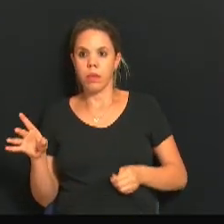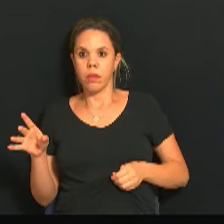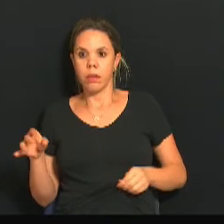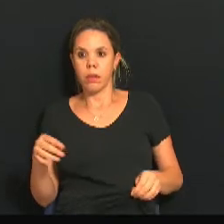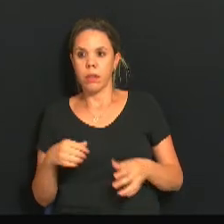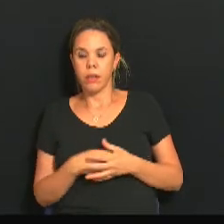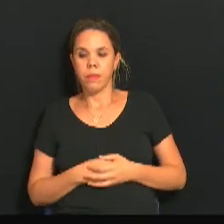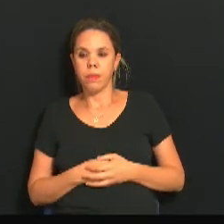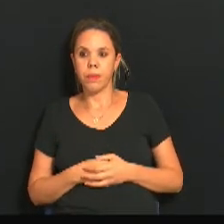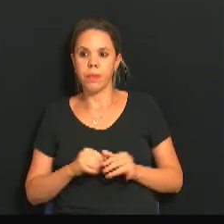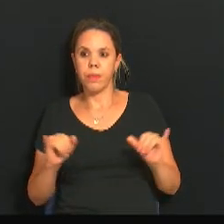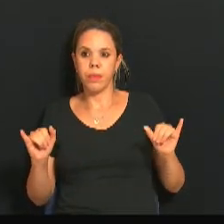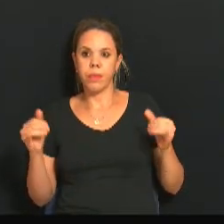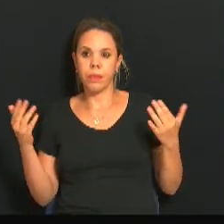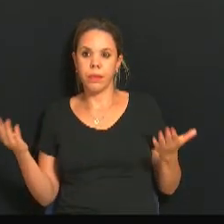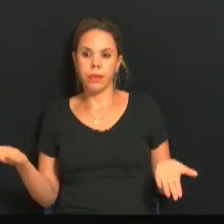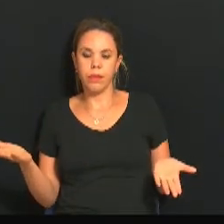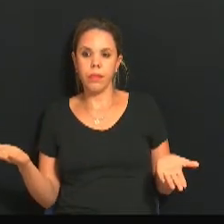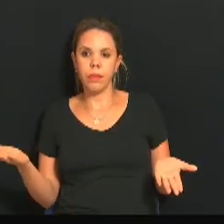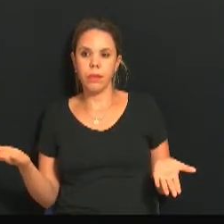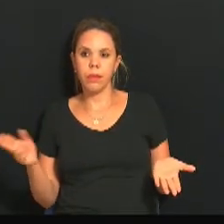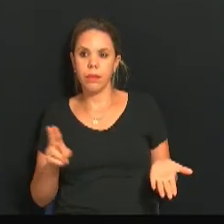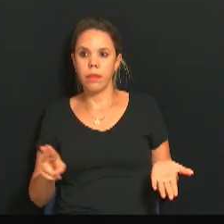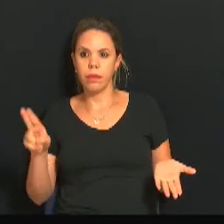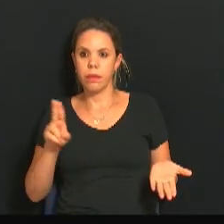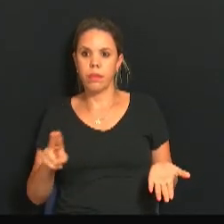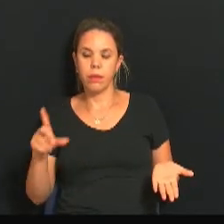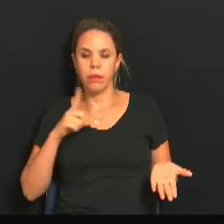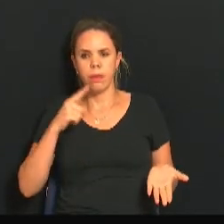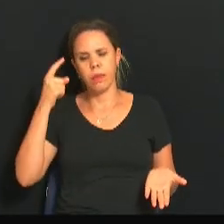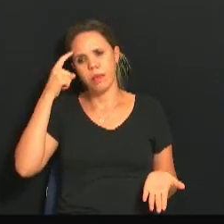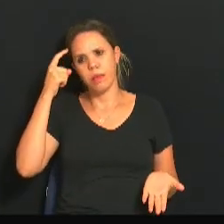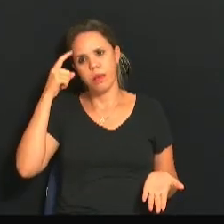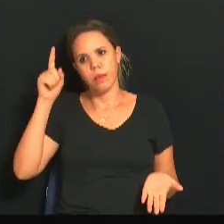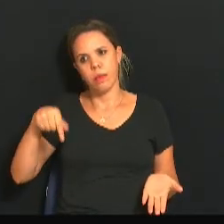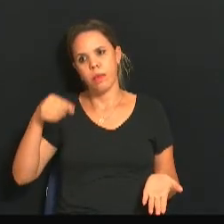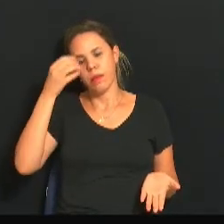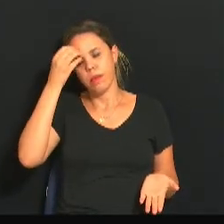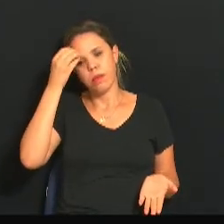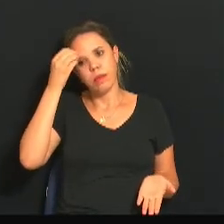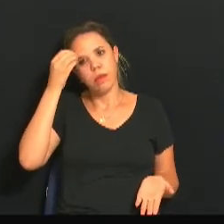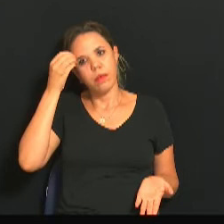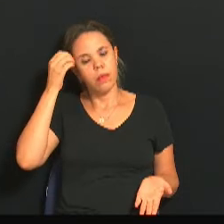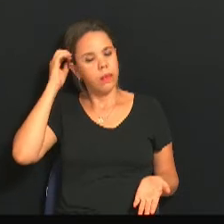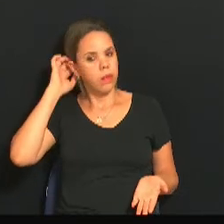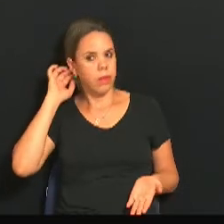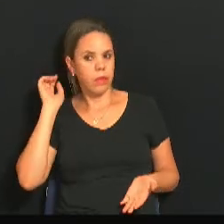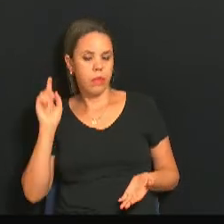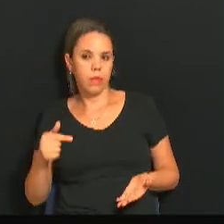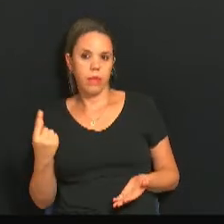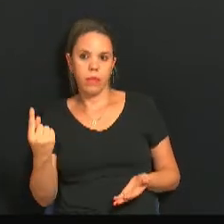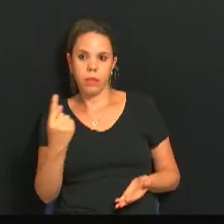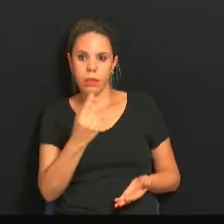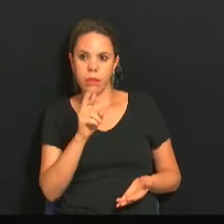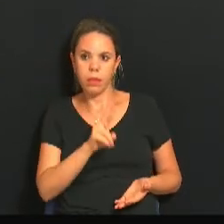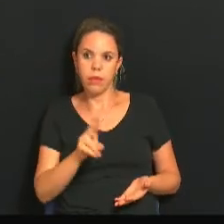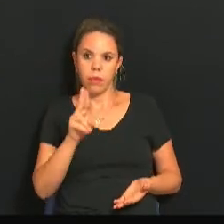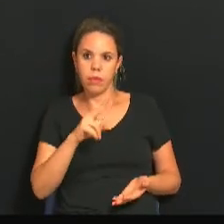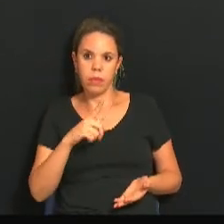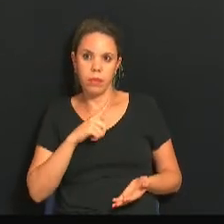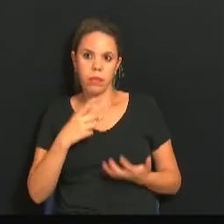falar que nos usos que nós tentamos né É cada uso